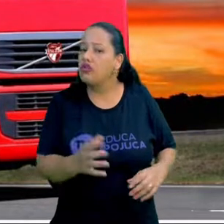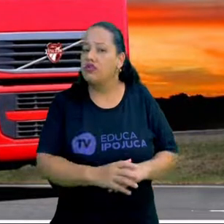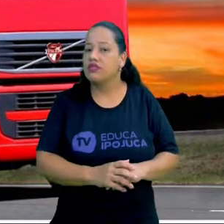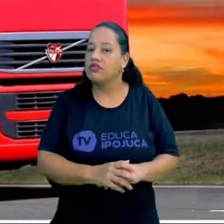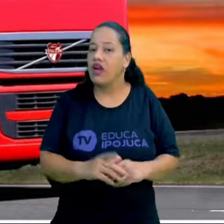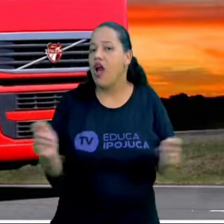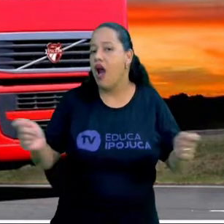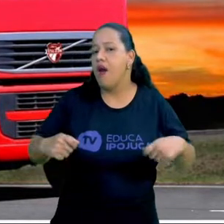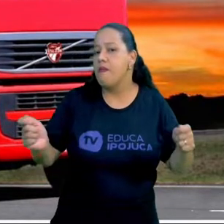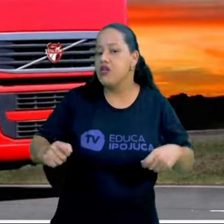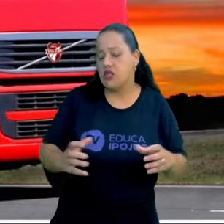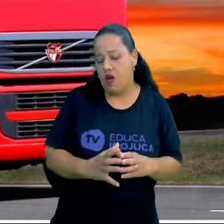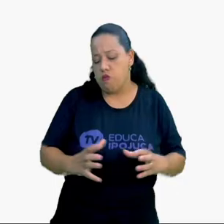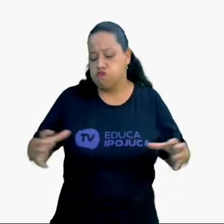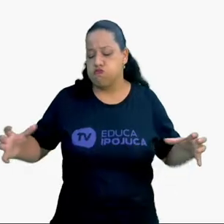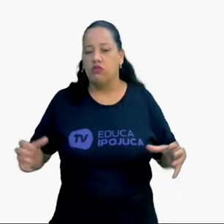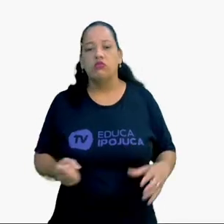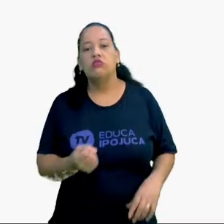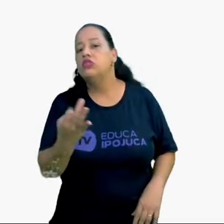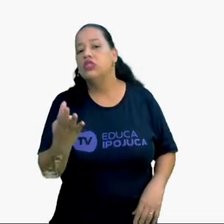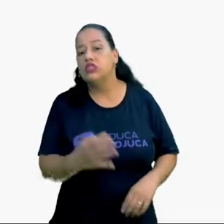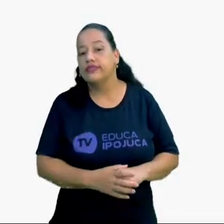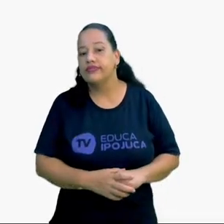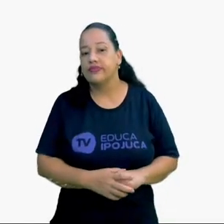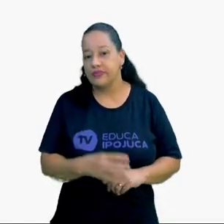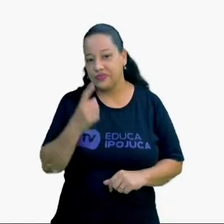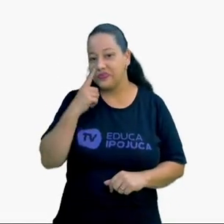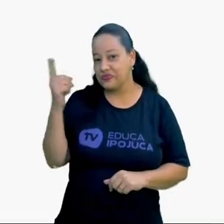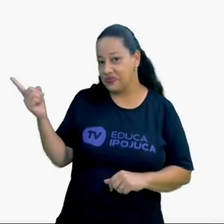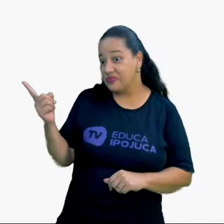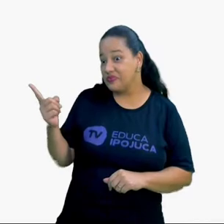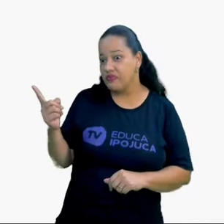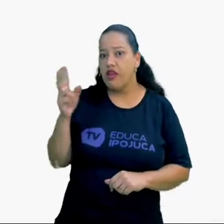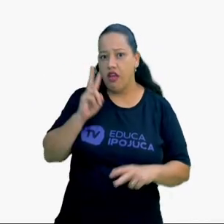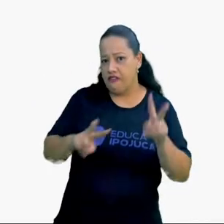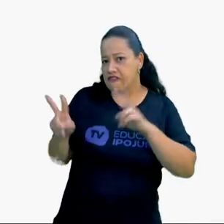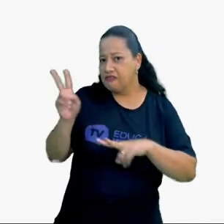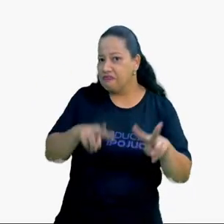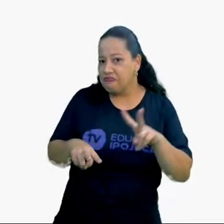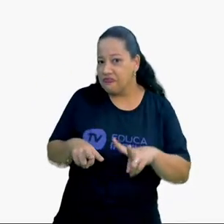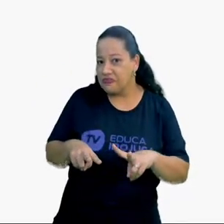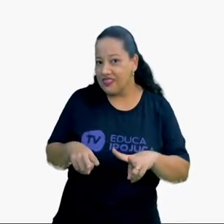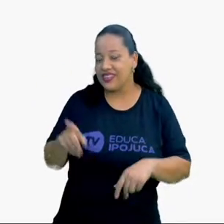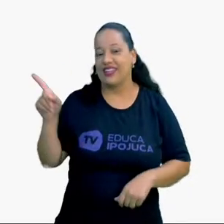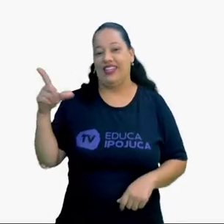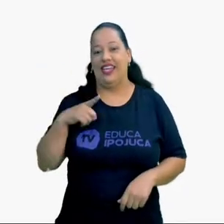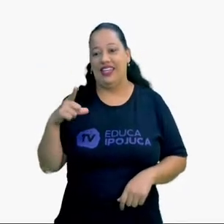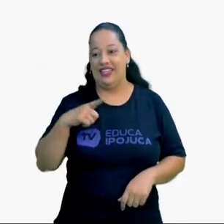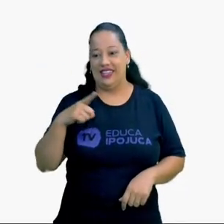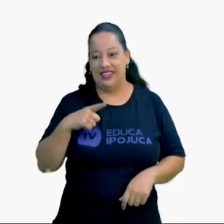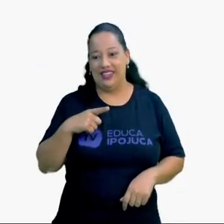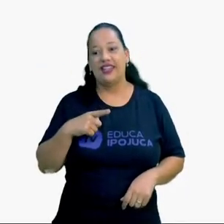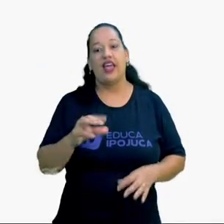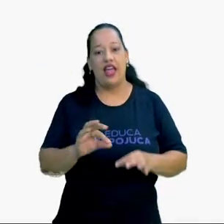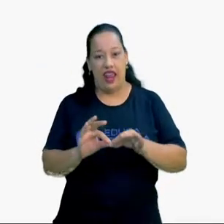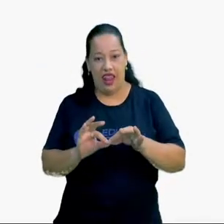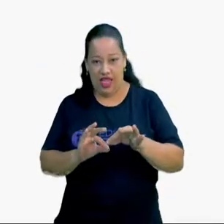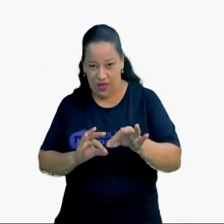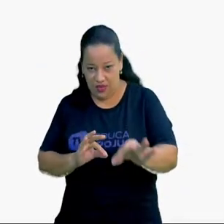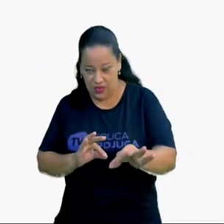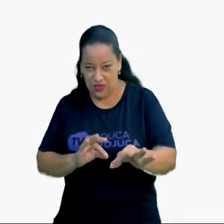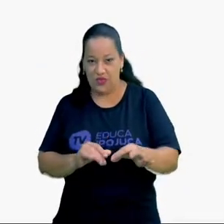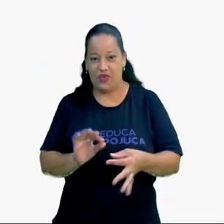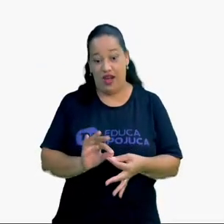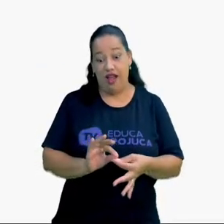aqui da carreta. Vamos lá. Já deu para ver? Vamos lá. Temos largura, comprimento